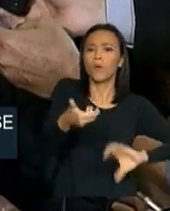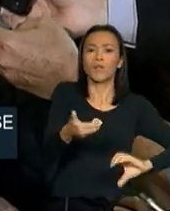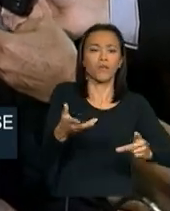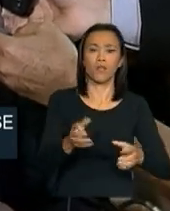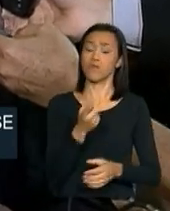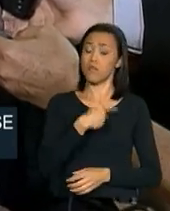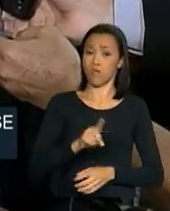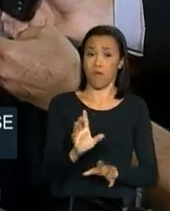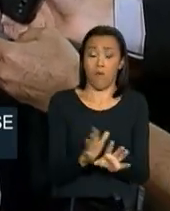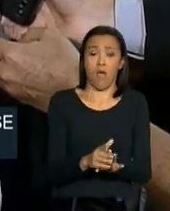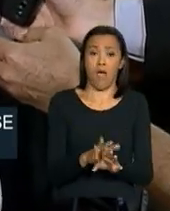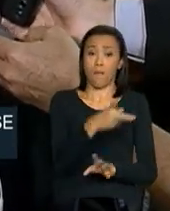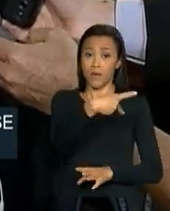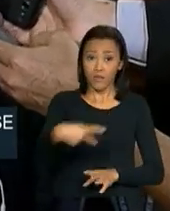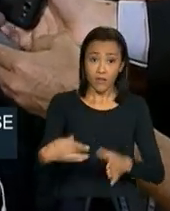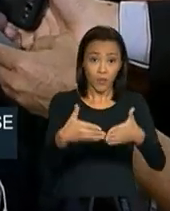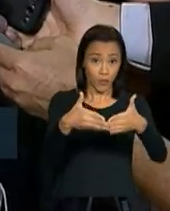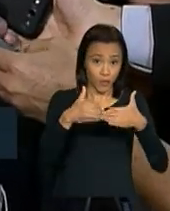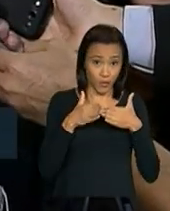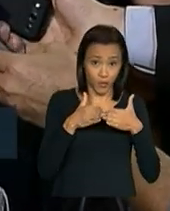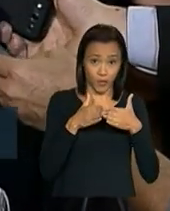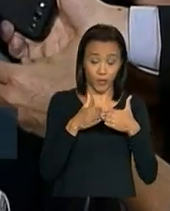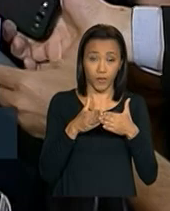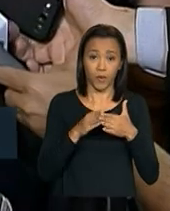pediu a unidade, até porque